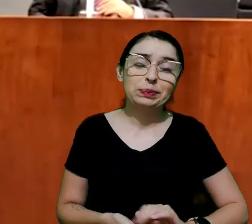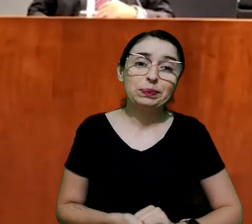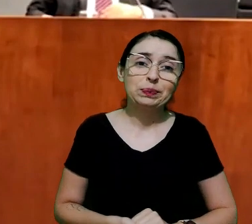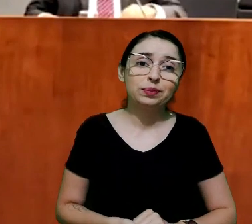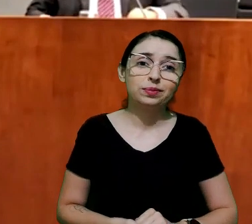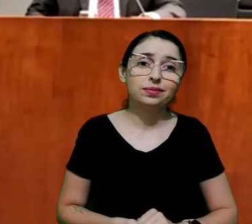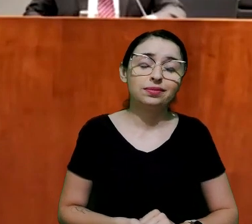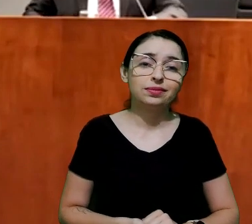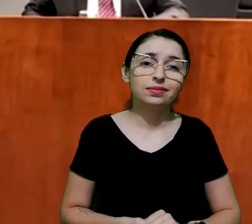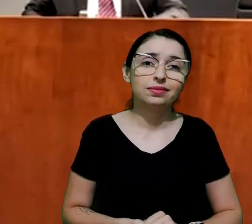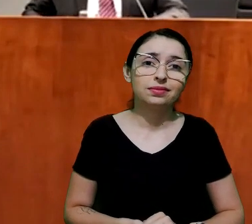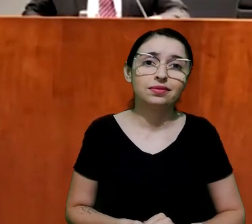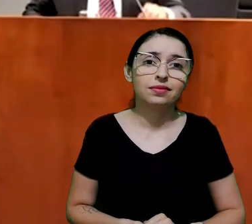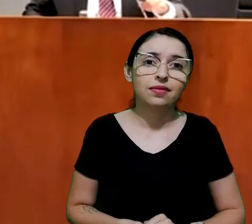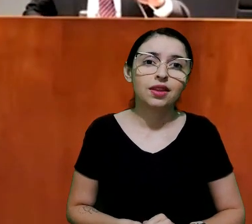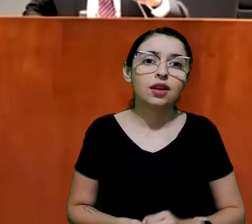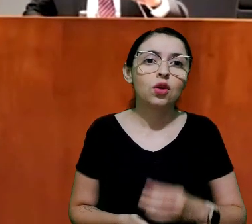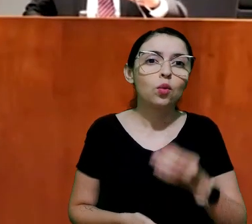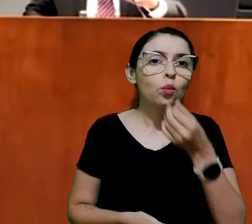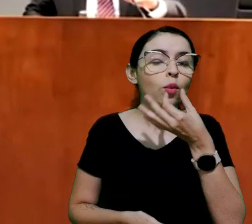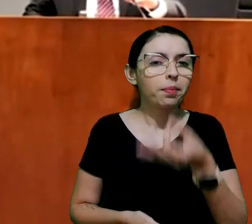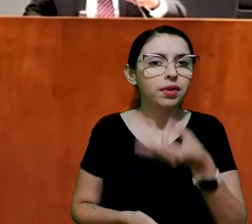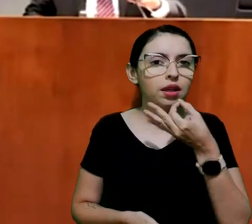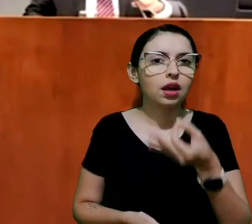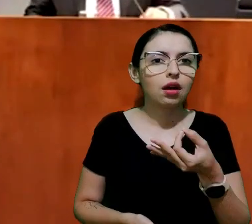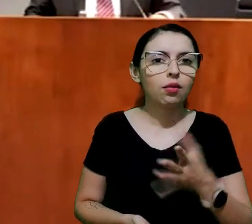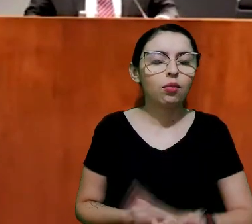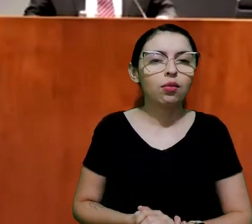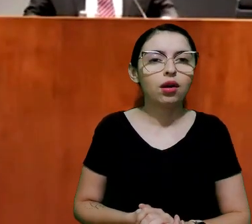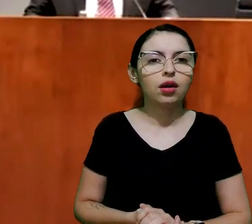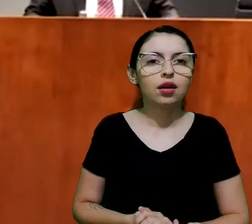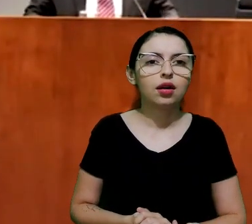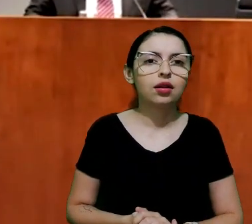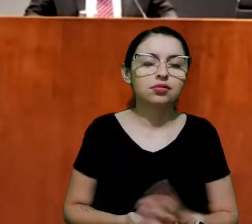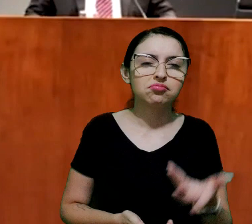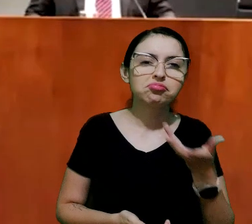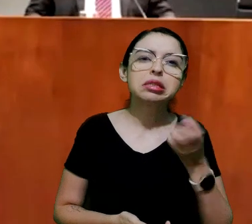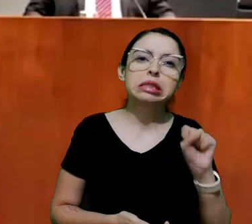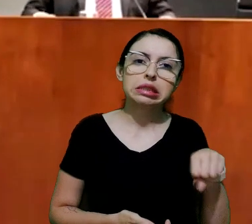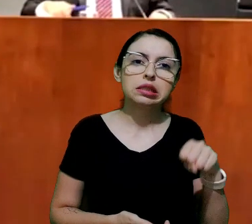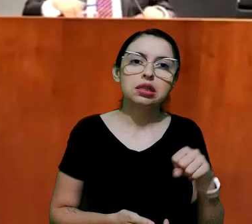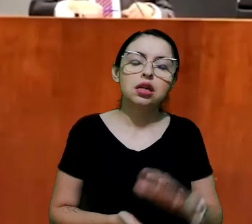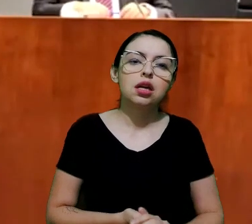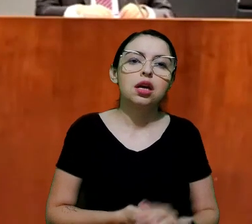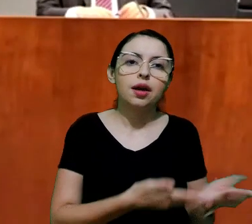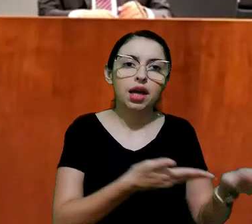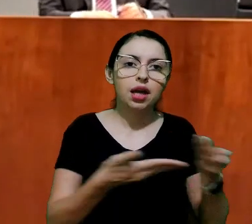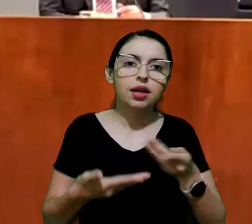Então, Mairã, gostaria de fazer alguma observação? Sim, eu gostaria de aproveitar a presença da professora Rosa